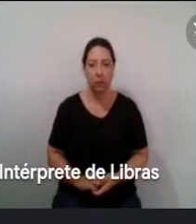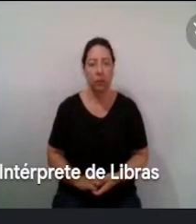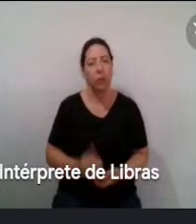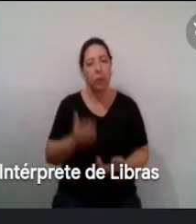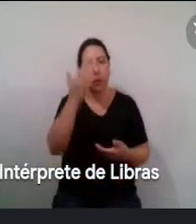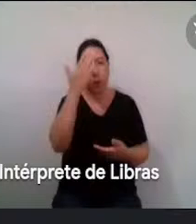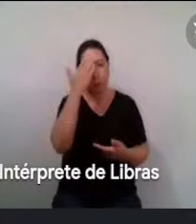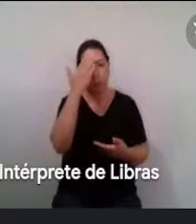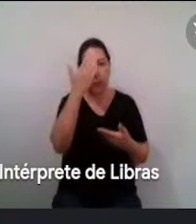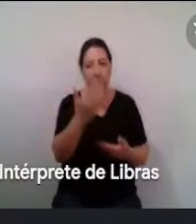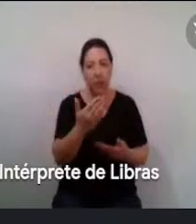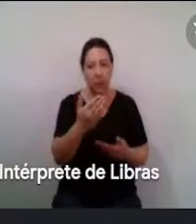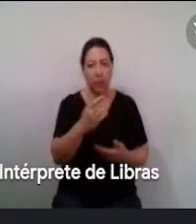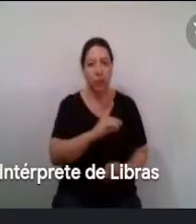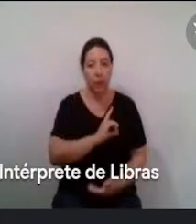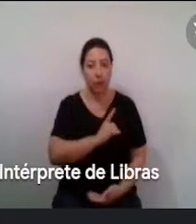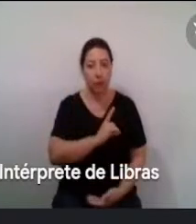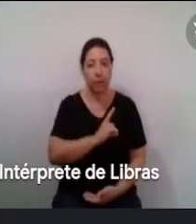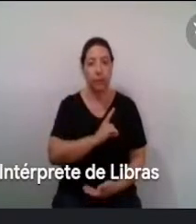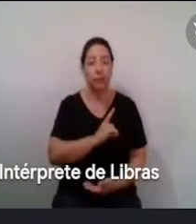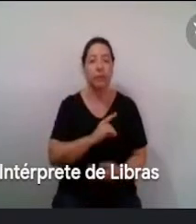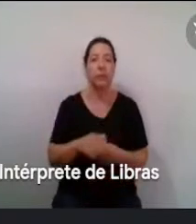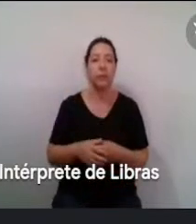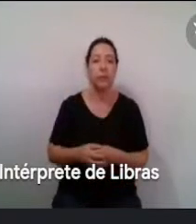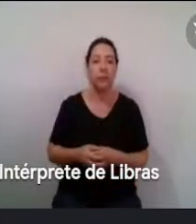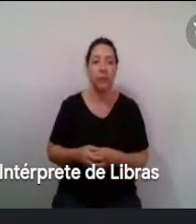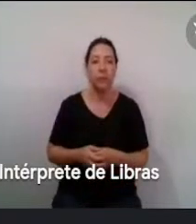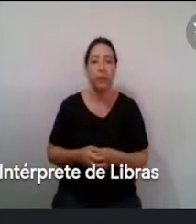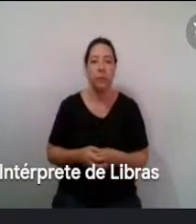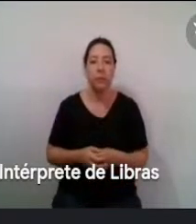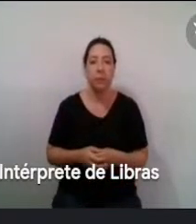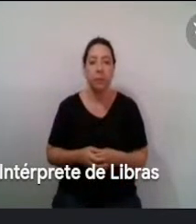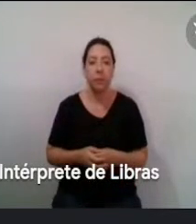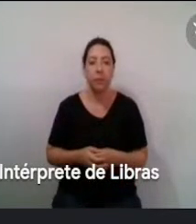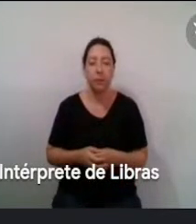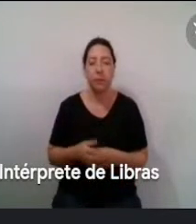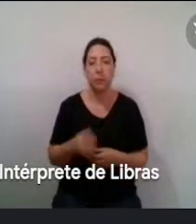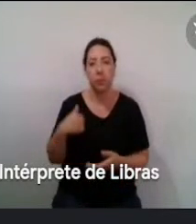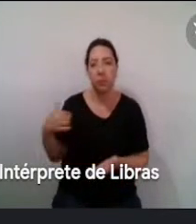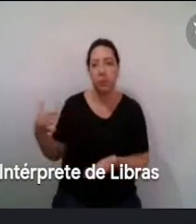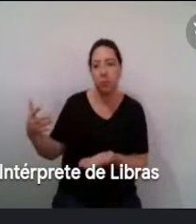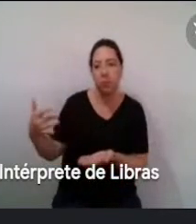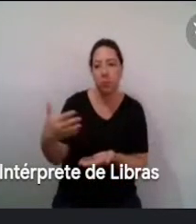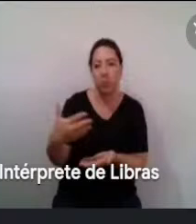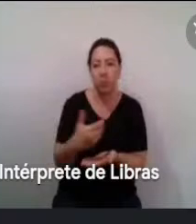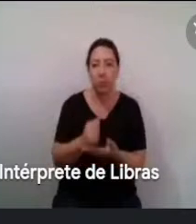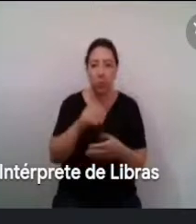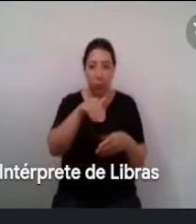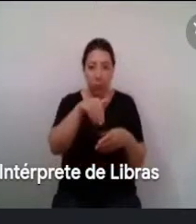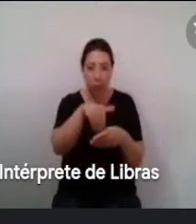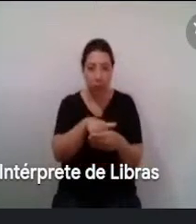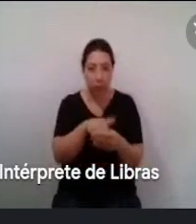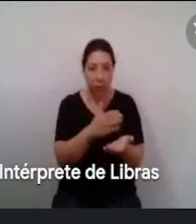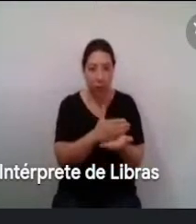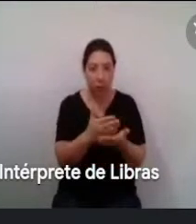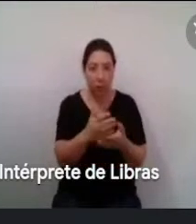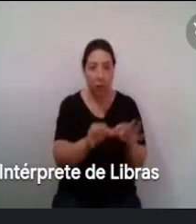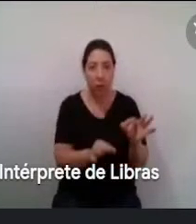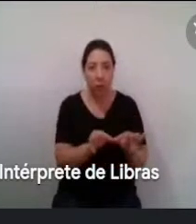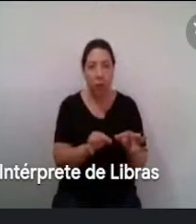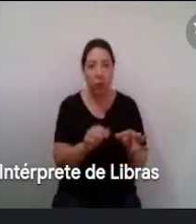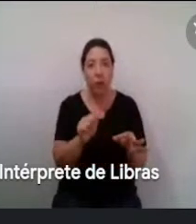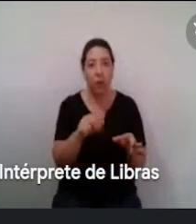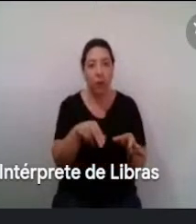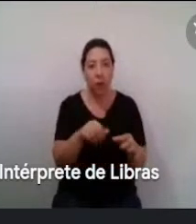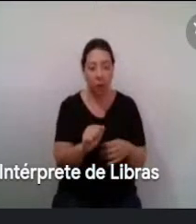Obrigado, desembargador Lamounier. Então, vou colher os votos, iniciando pela juíza Ana